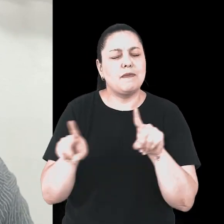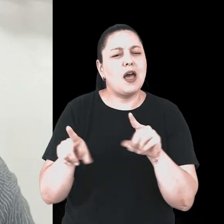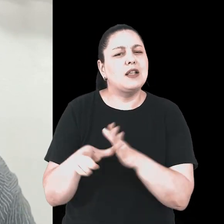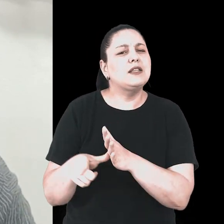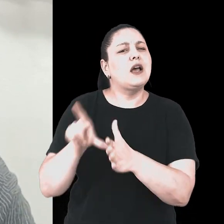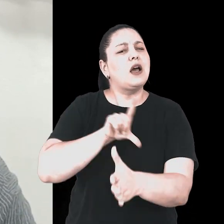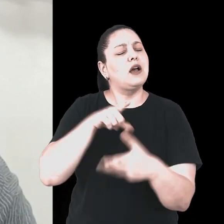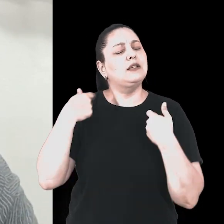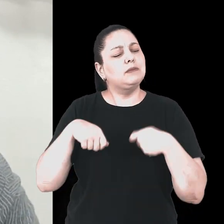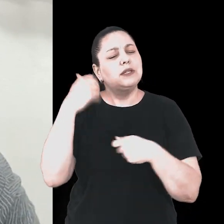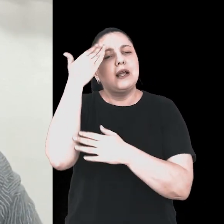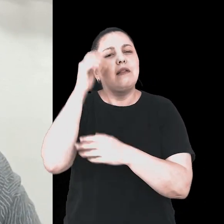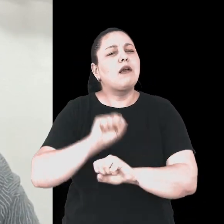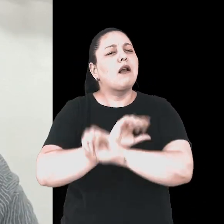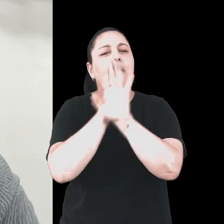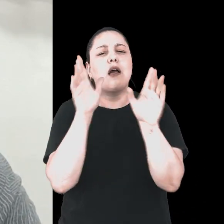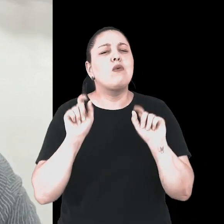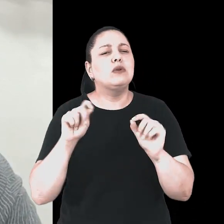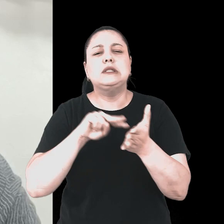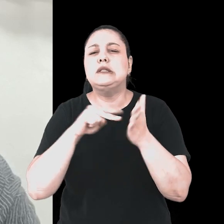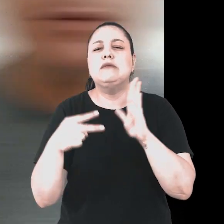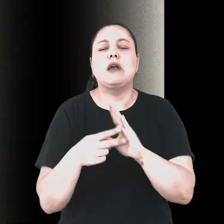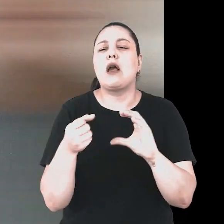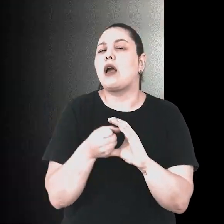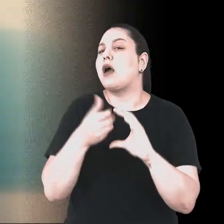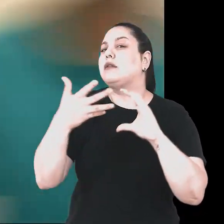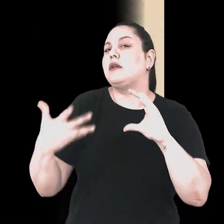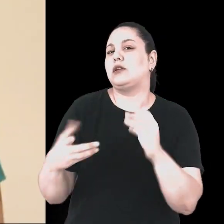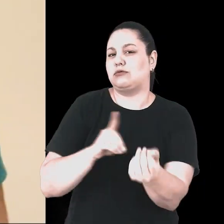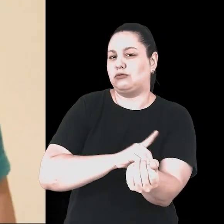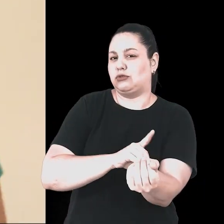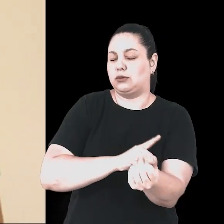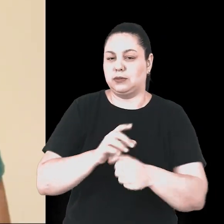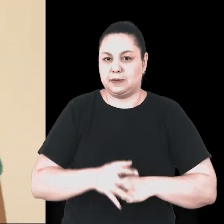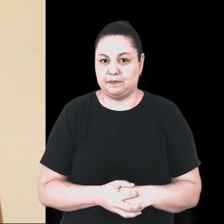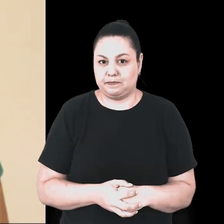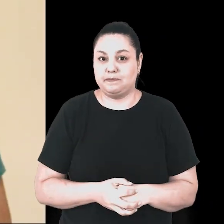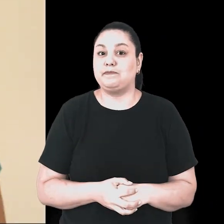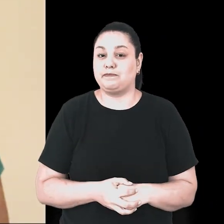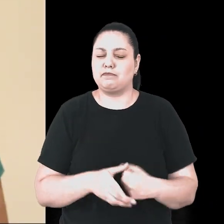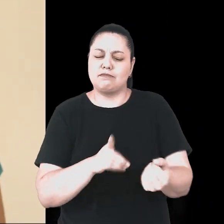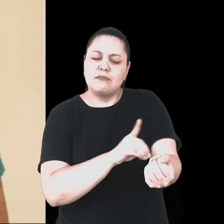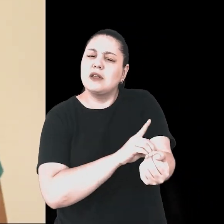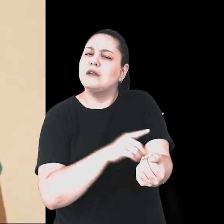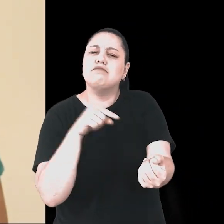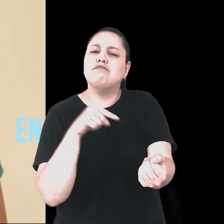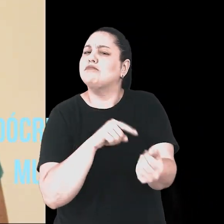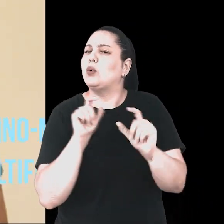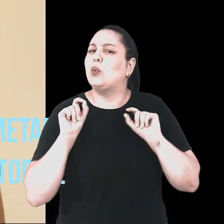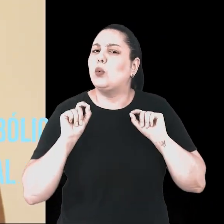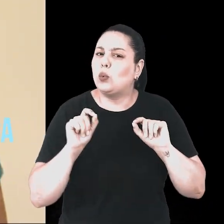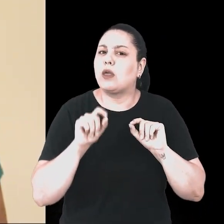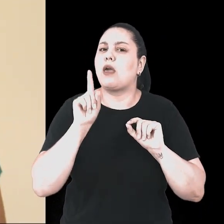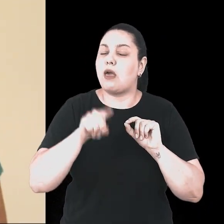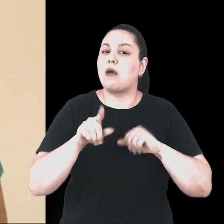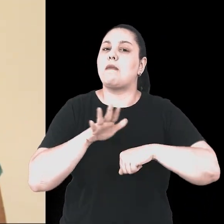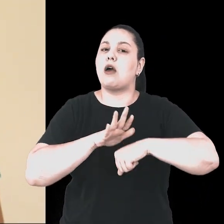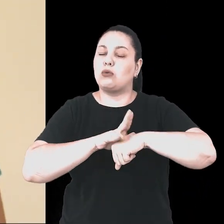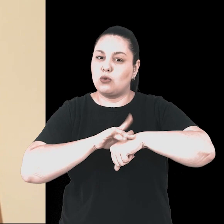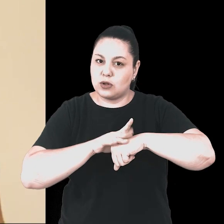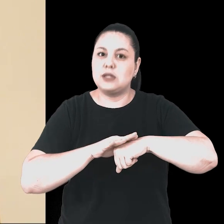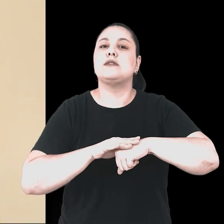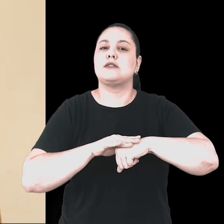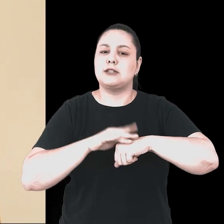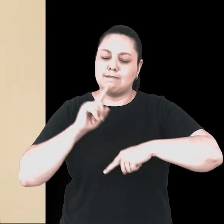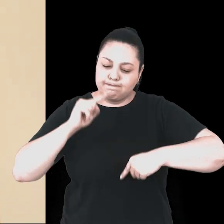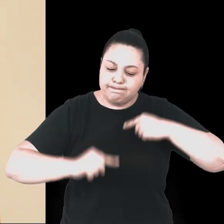vamos compreender o que caracteriza o diabetes mellitus. Diabetes mellitus é uma doença endócrino-metabólica